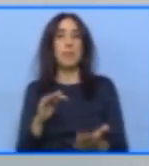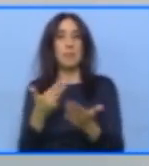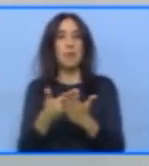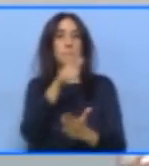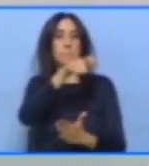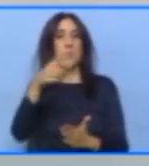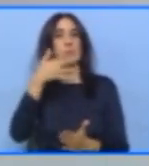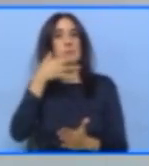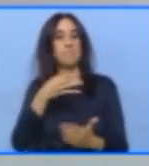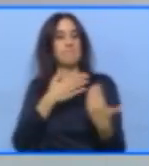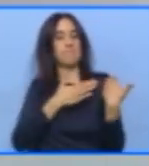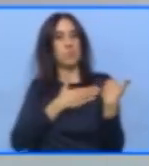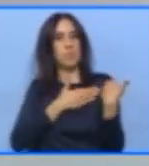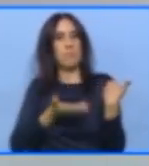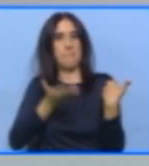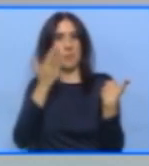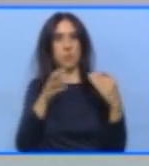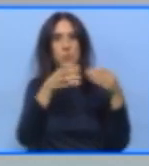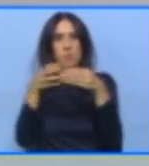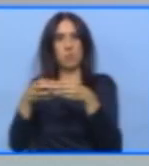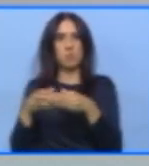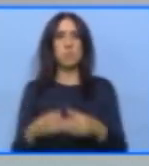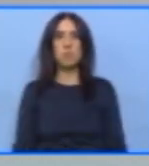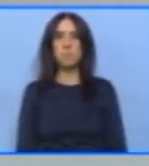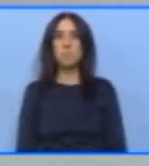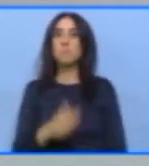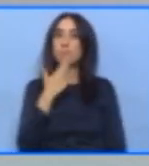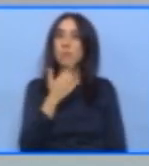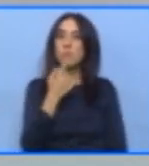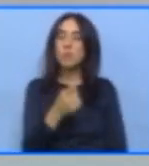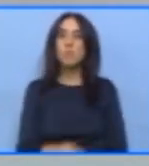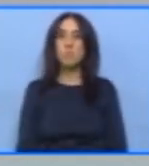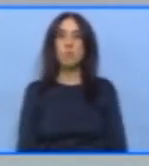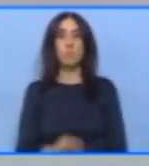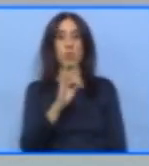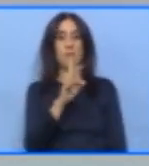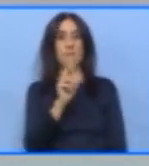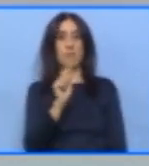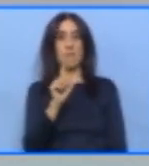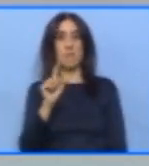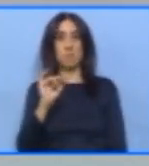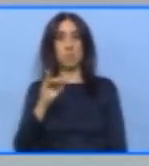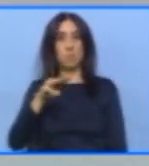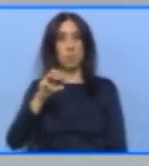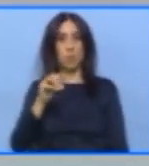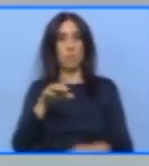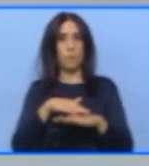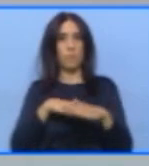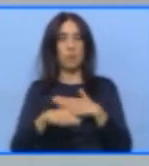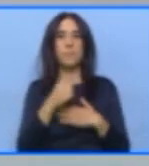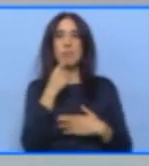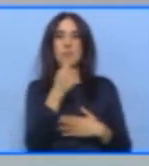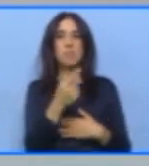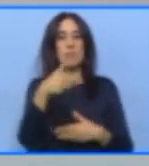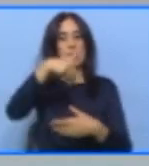das comunidades. Felizmente, isso é que eu digo. Quer dizer, essa atitude da Frelimo, nós dizemos, dentro,